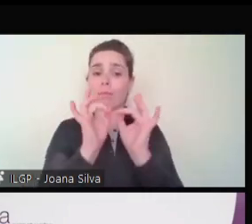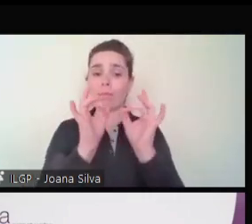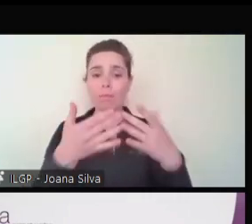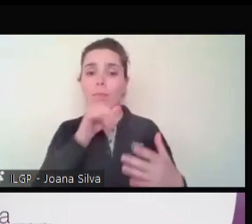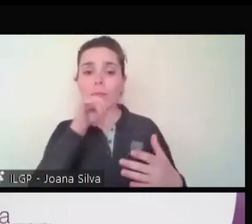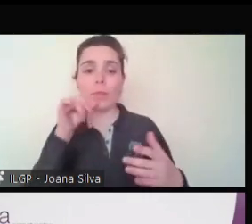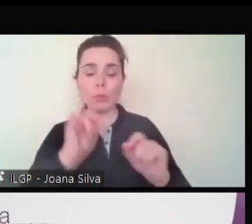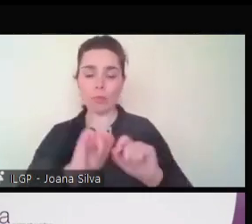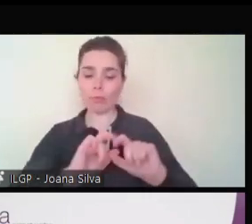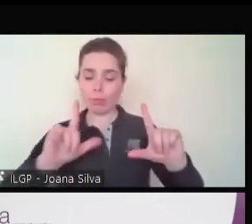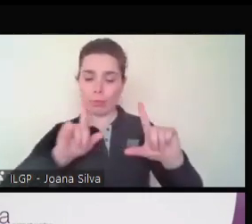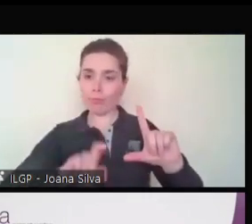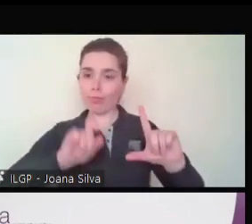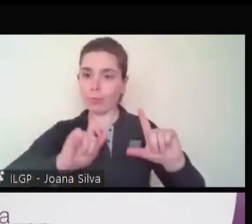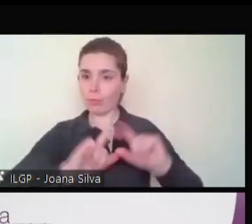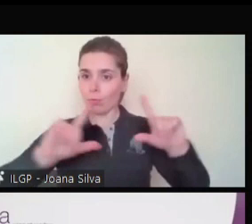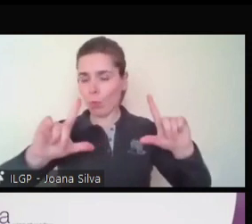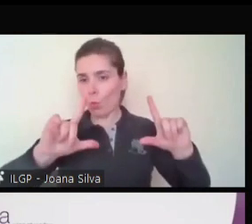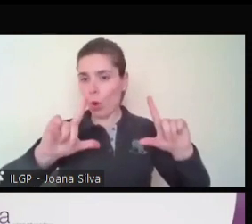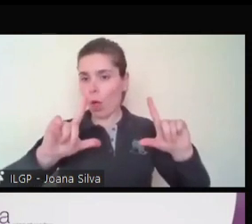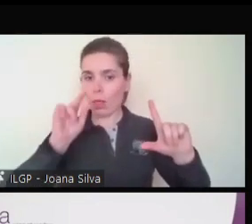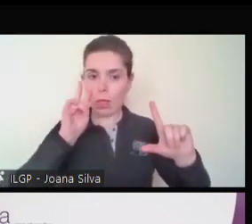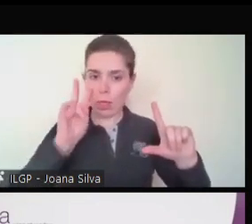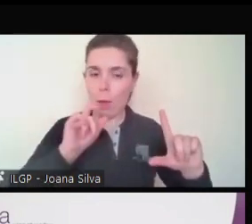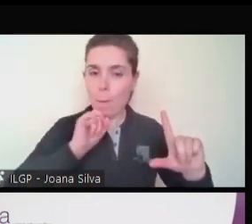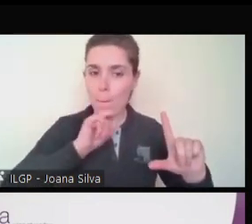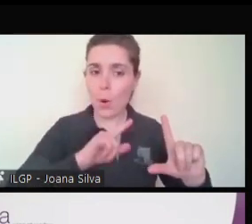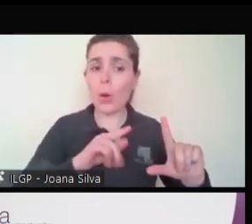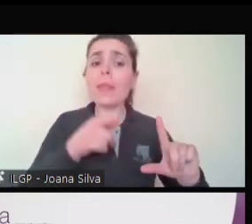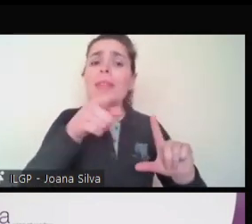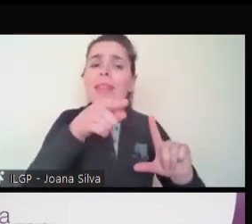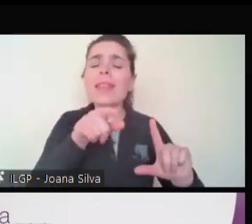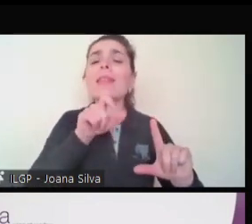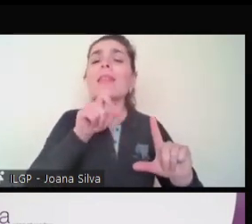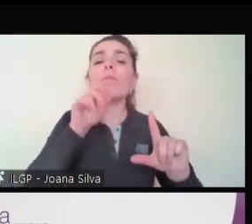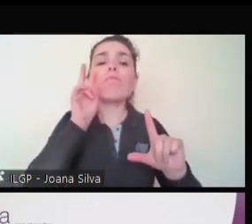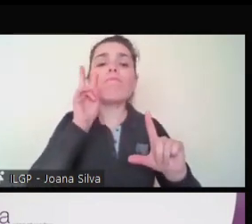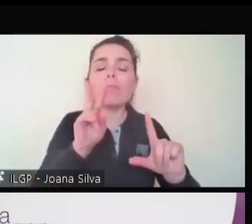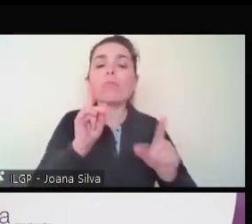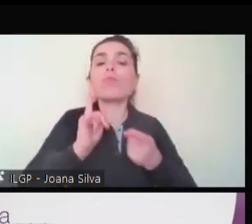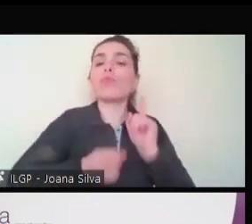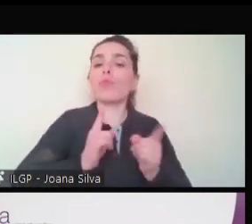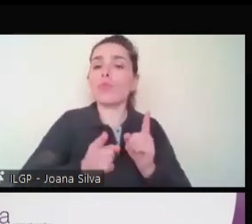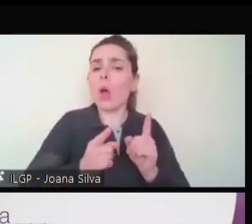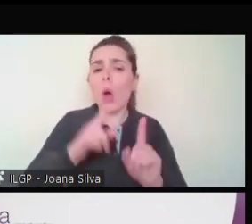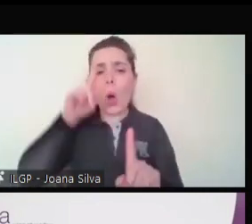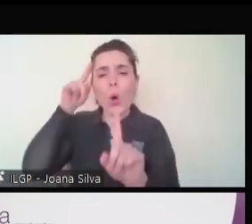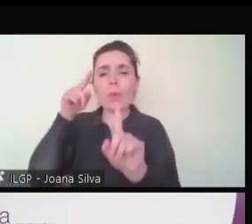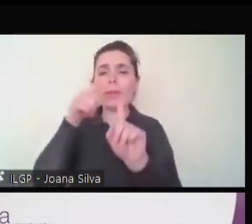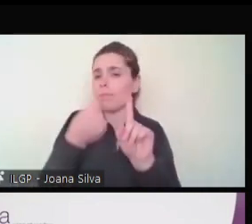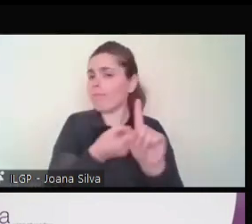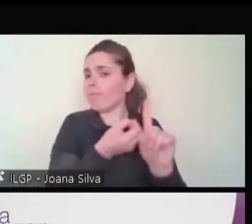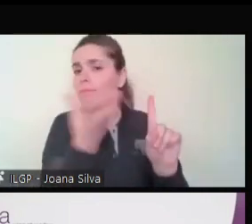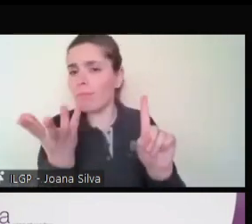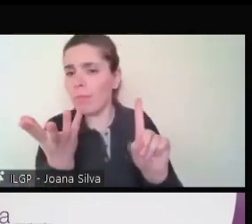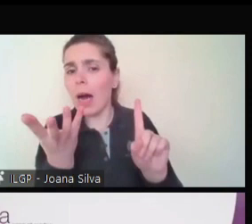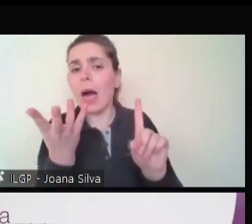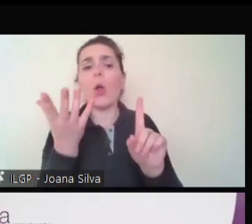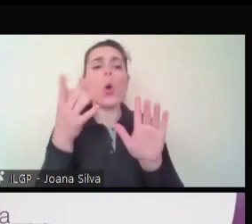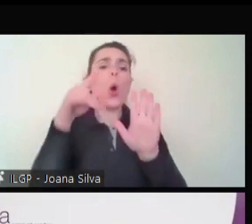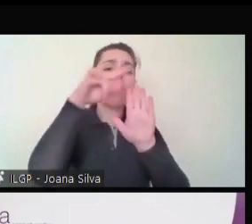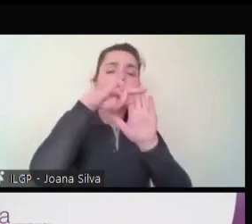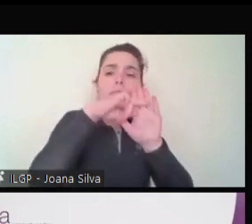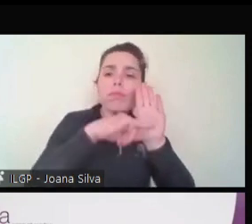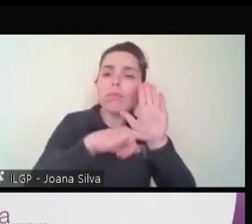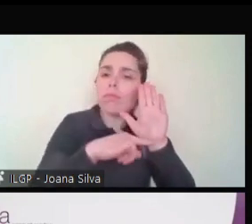até lá. Mas, de qualquer modo, antecipando o que lá vão encontrarão vários objetivos estratégicos e depois medidas concretas para